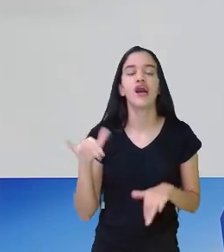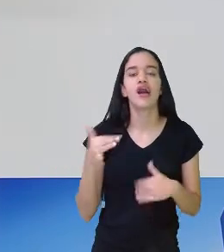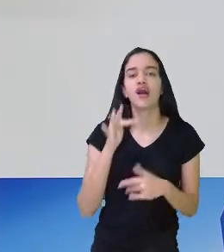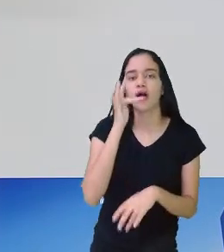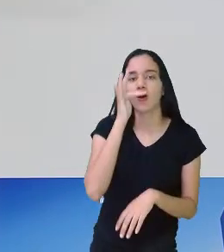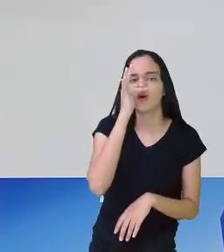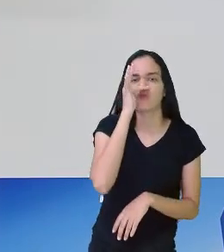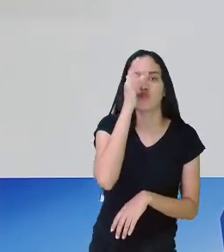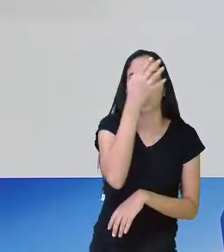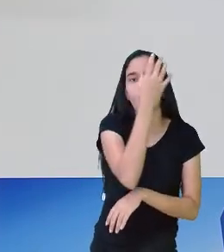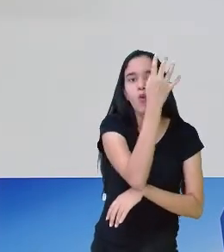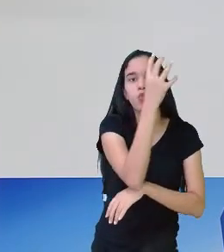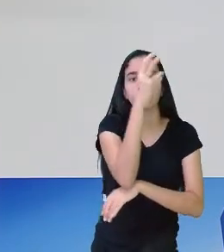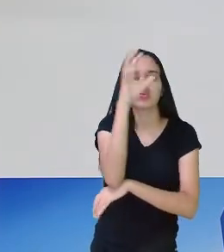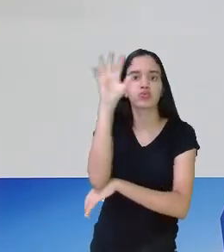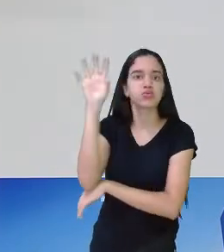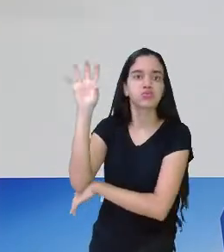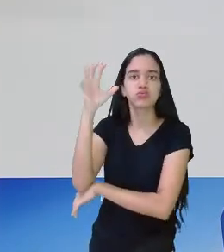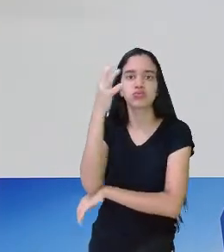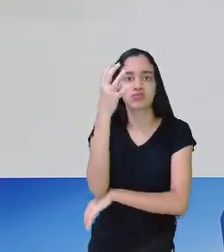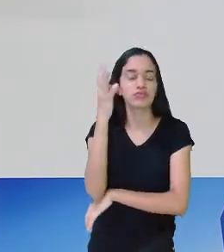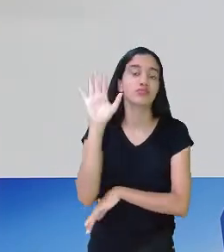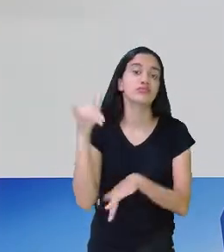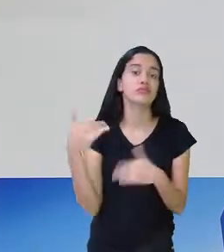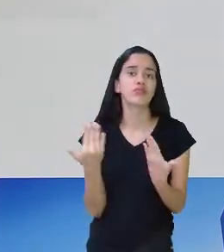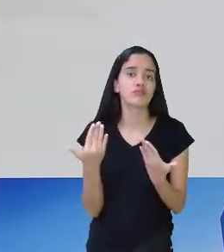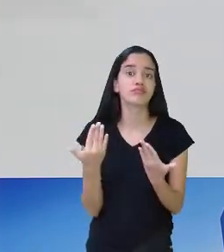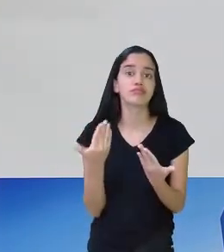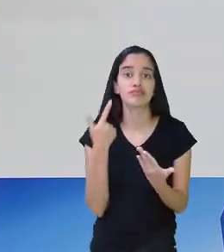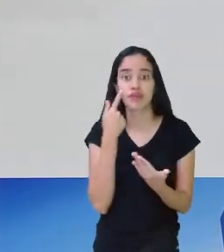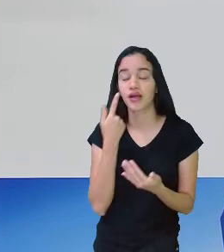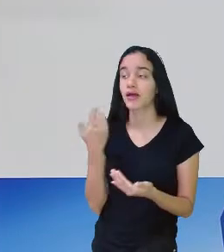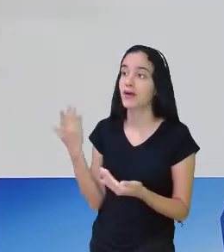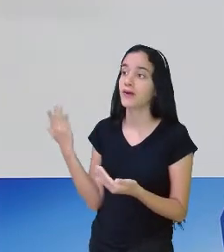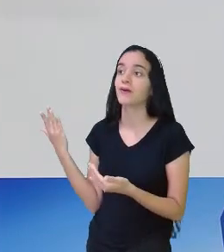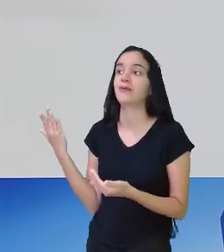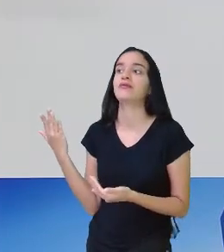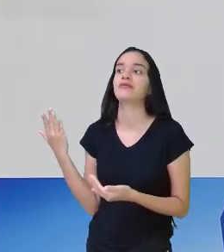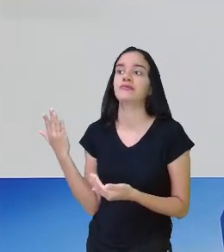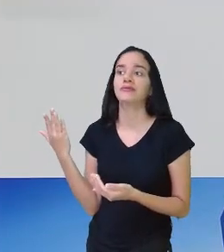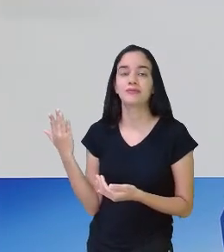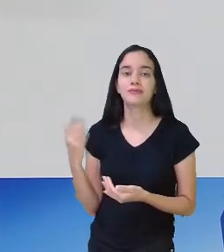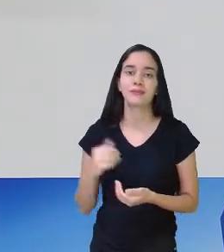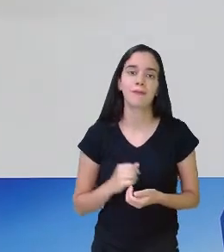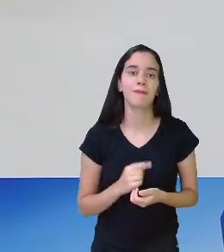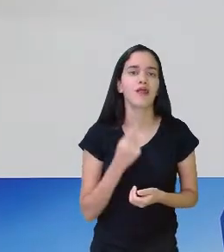Girassol. Não, não é. Então, vamos abrir ali da ponta.